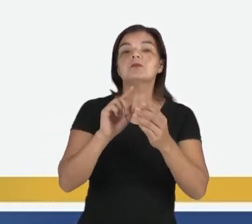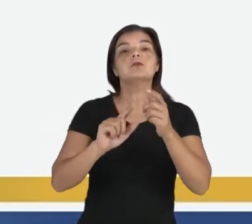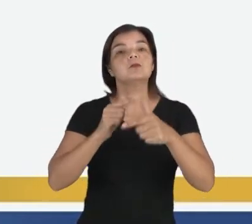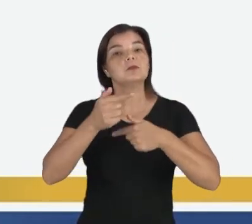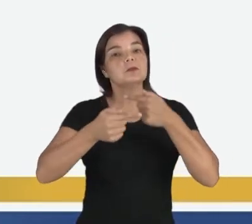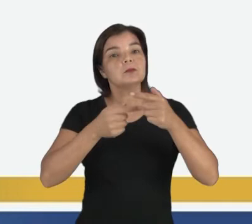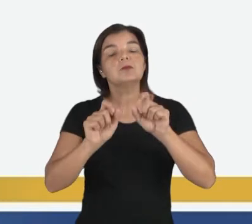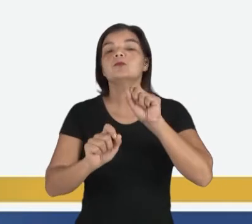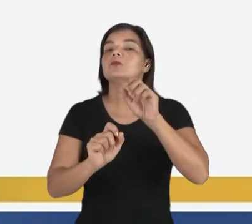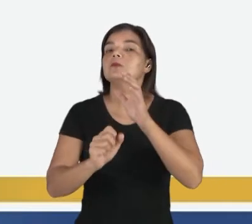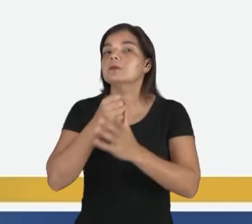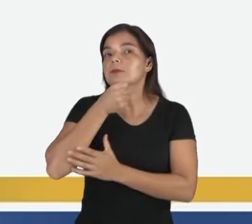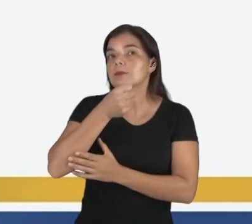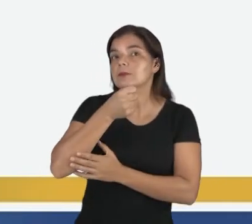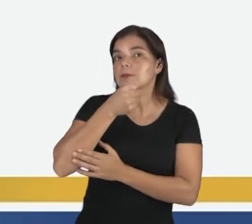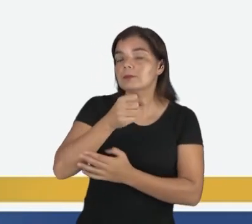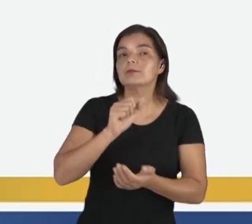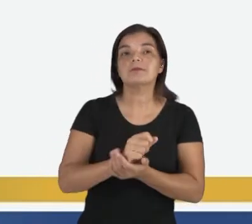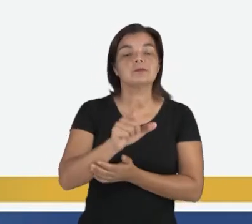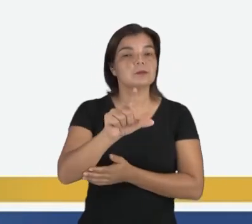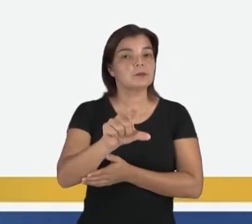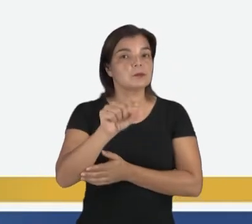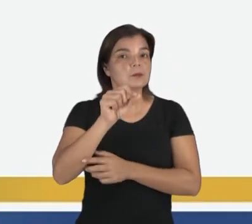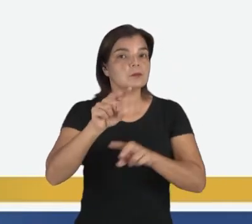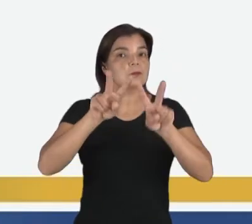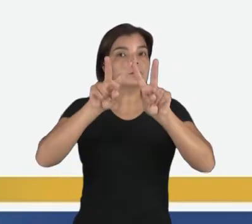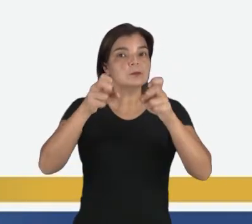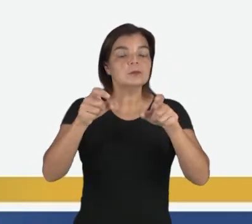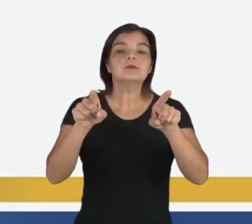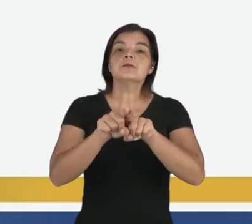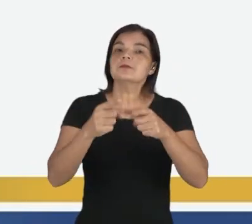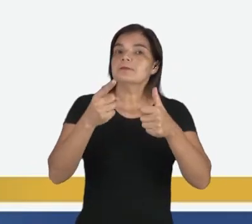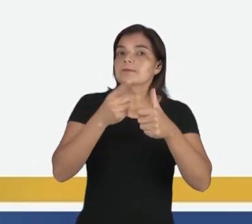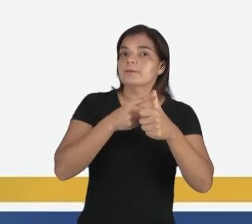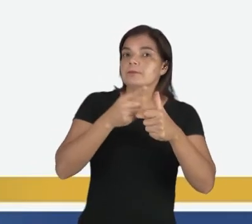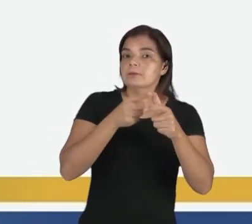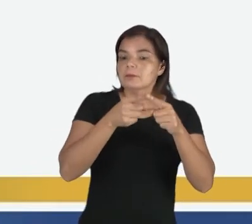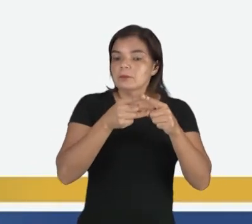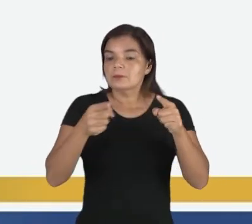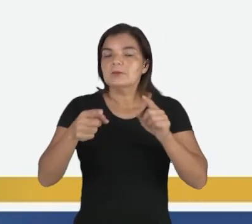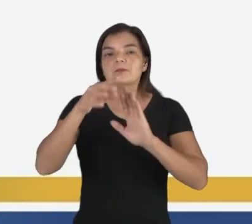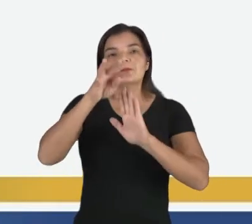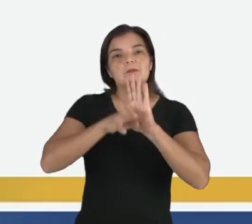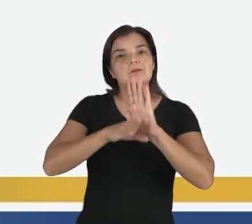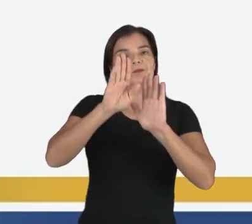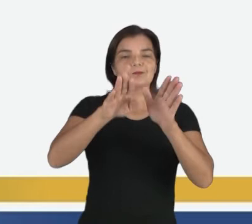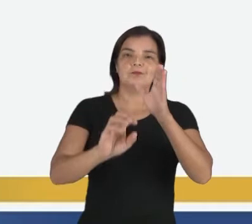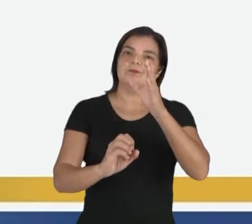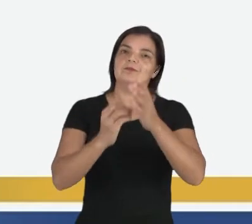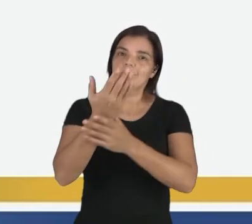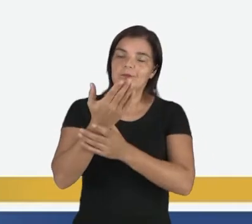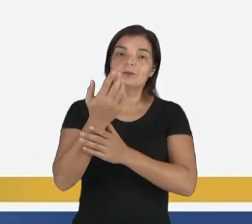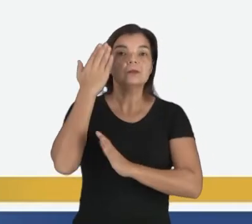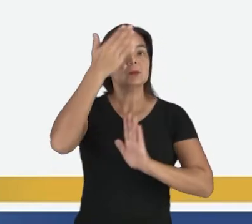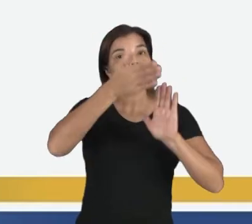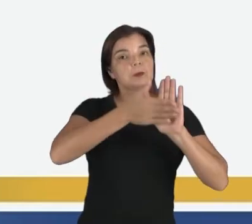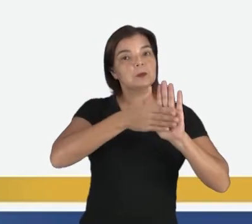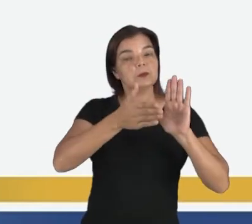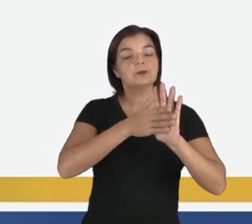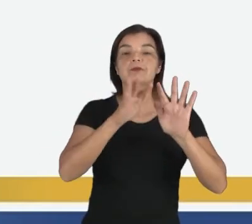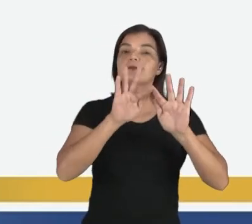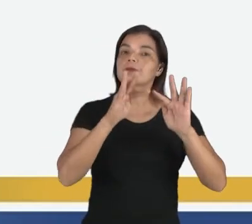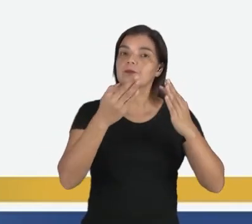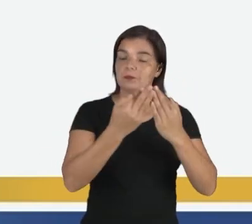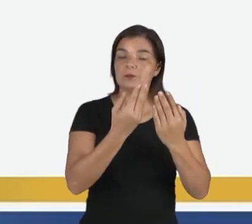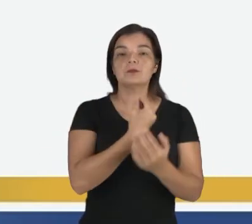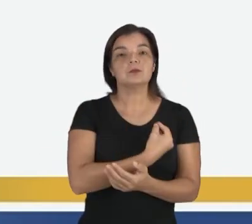o assunto da reportagem. Então, escolhido esse tema, o primeiro período do texto já é um fato, a comprovação de que aquela